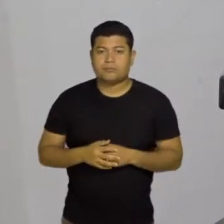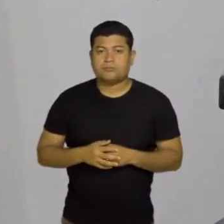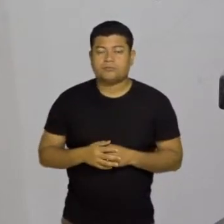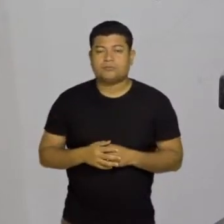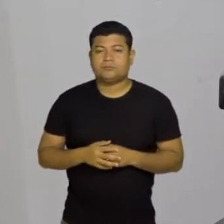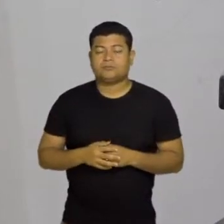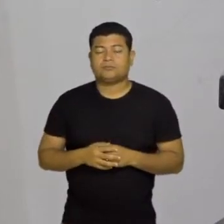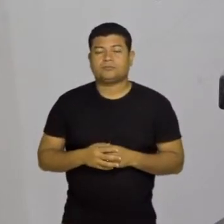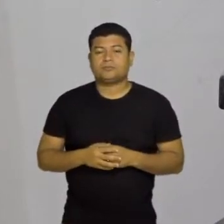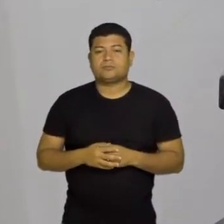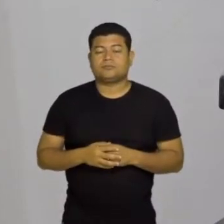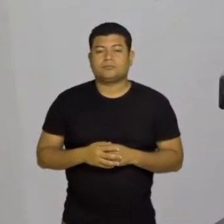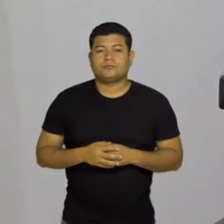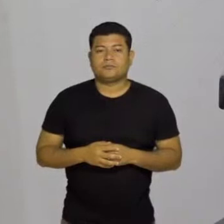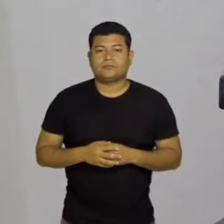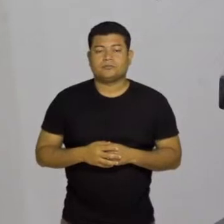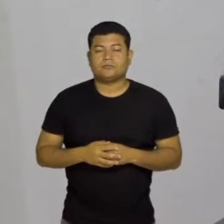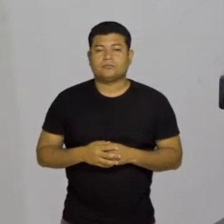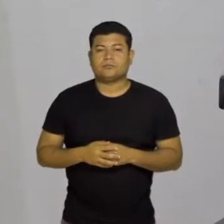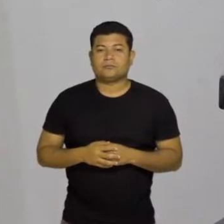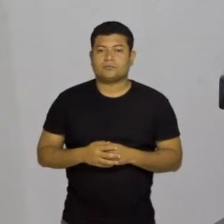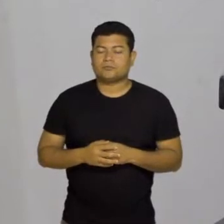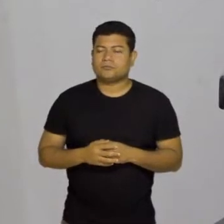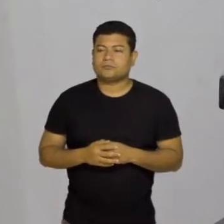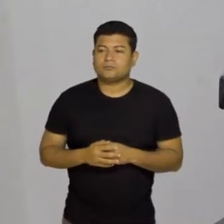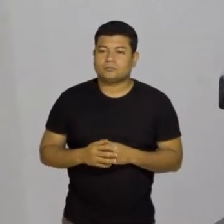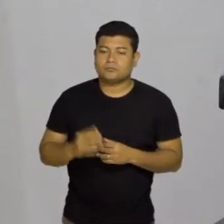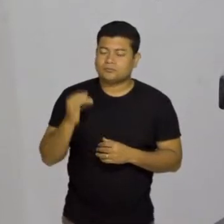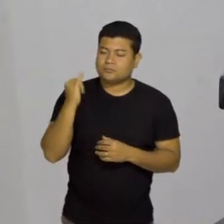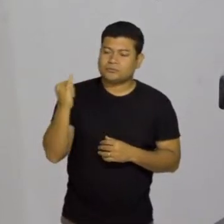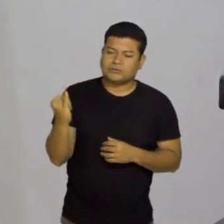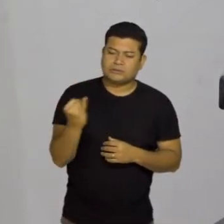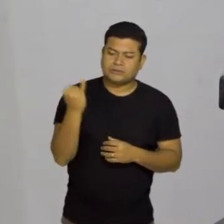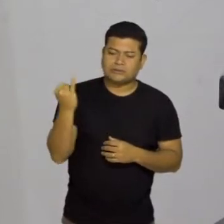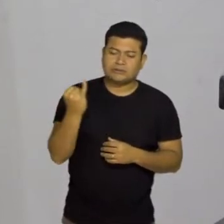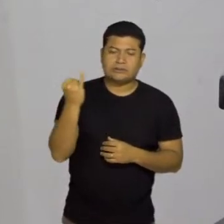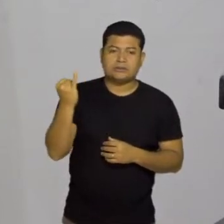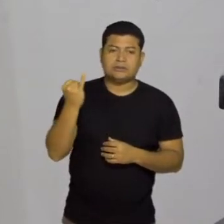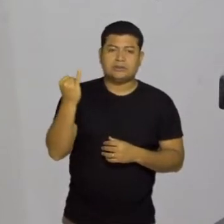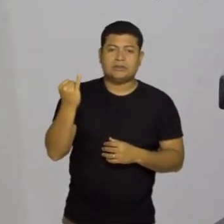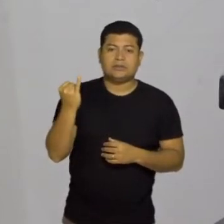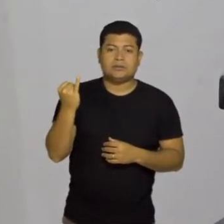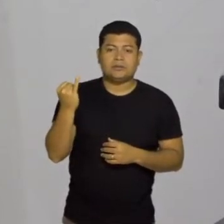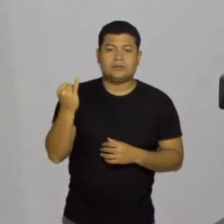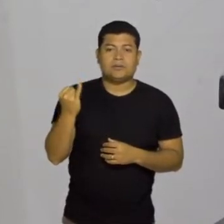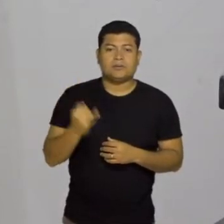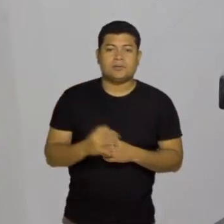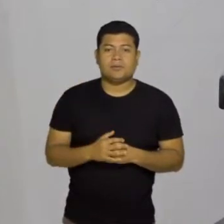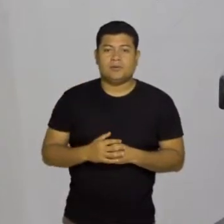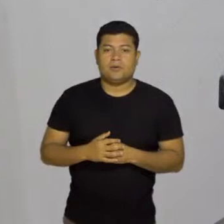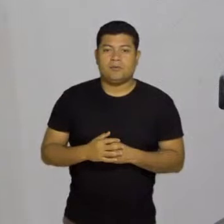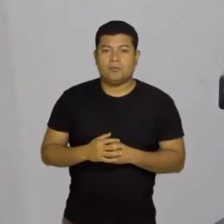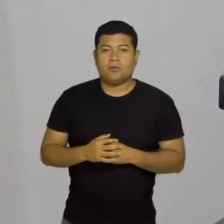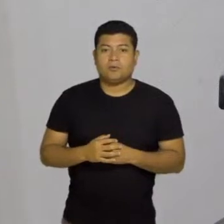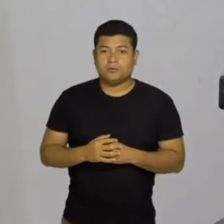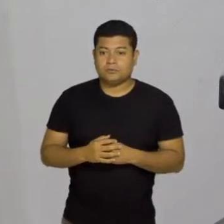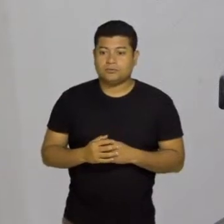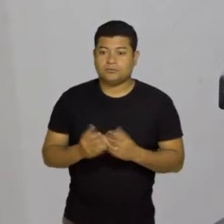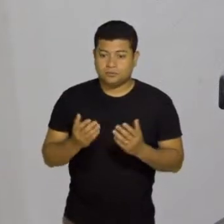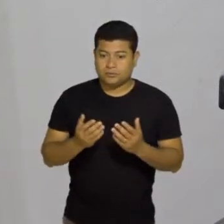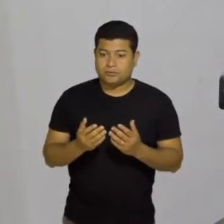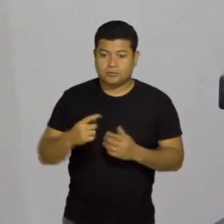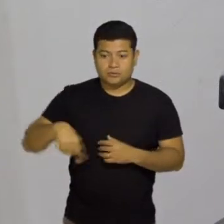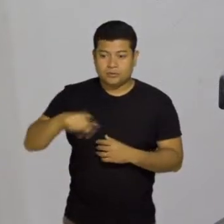Alesc, a importância sem par hoje do cuidado que precisamos ter com nossos